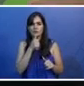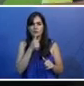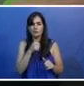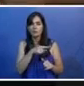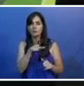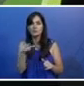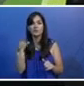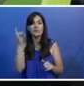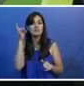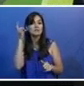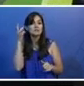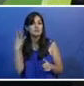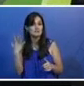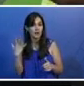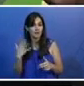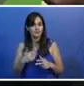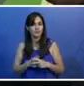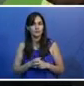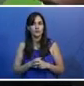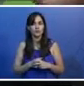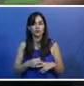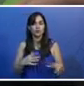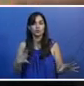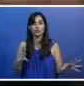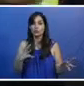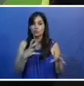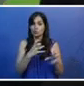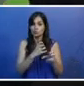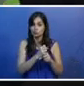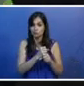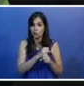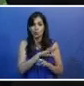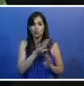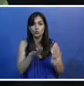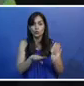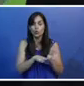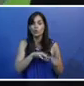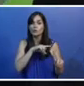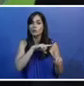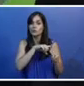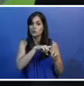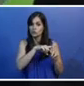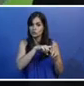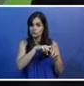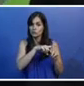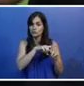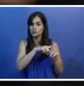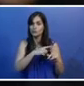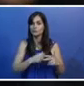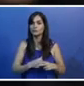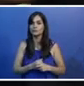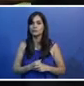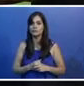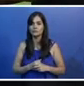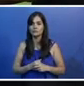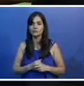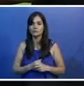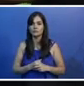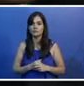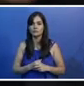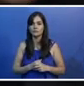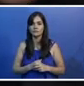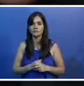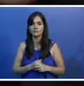facilitar. A gente junta todos os positivos de uma vez, 3y e 12y,